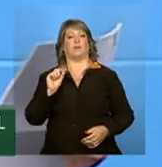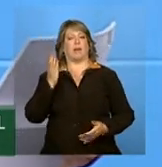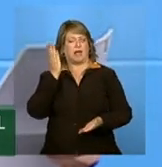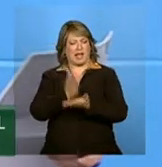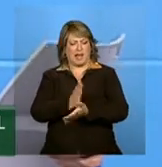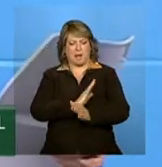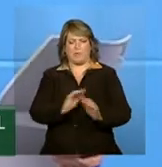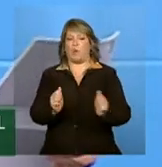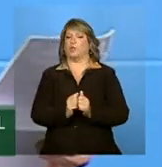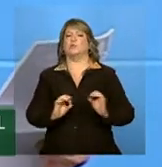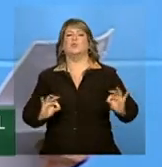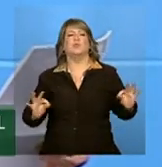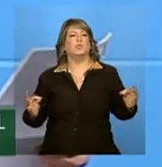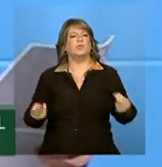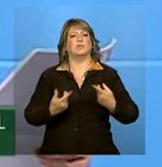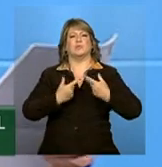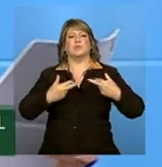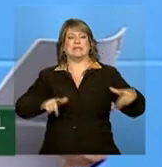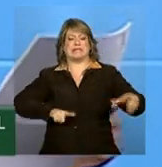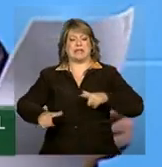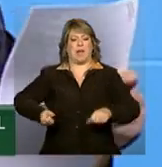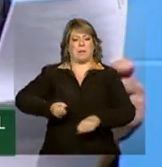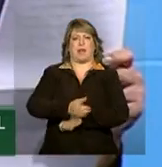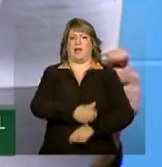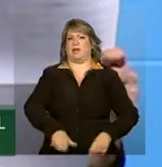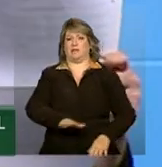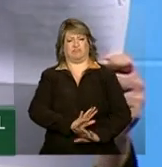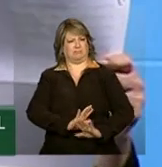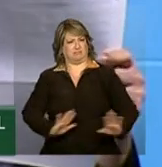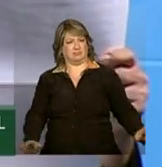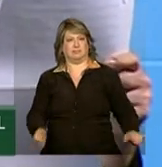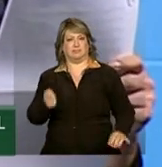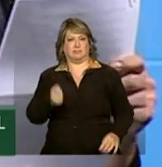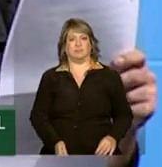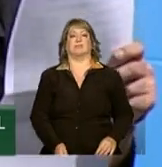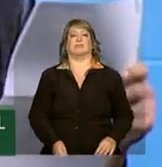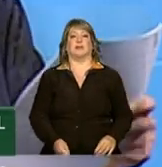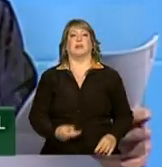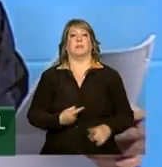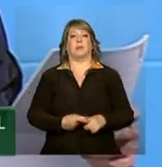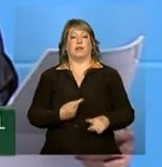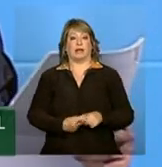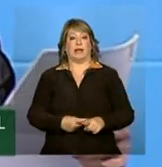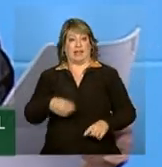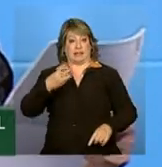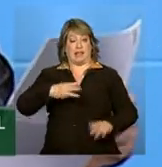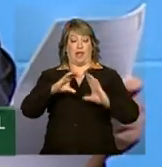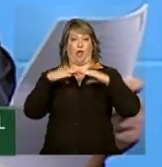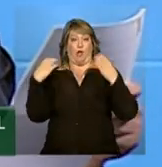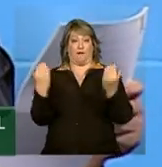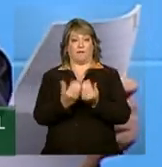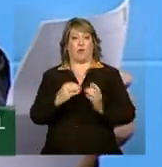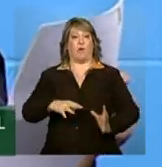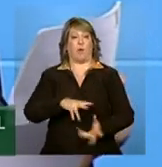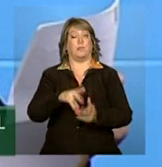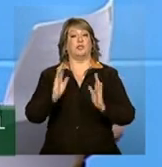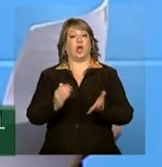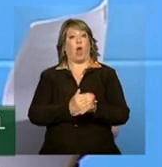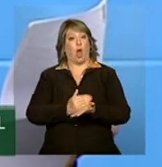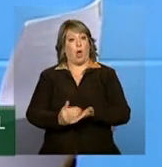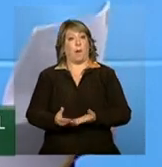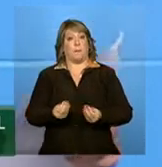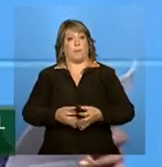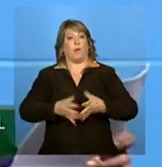erradicação de todas as formas de trabalho infantil. A terceira conferência global já começa com um grande